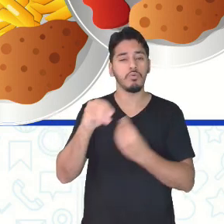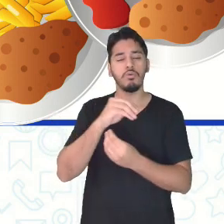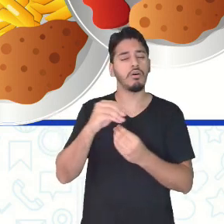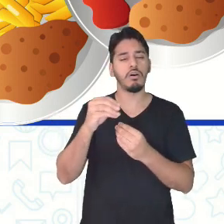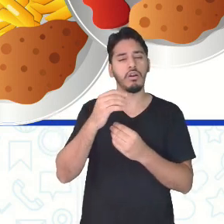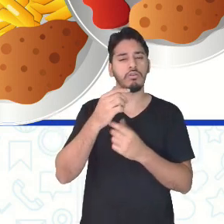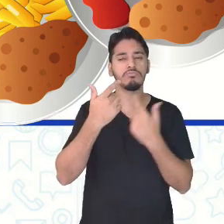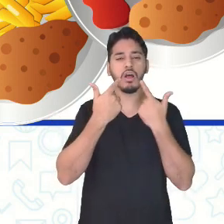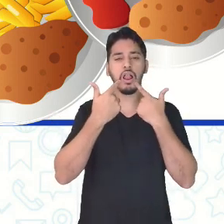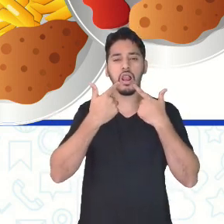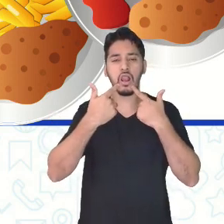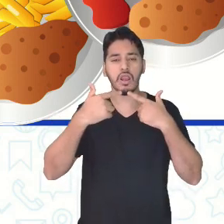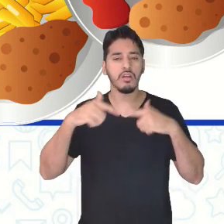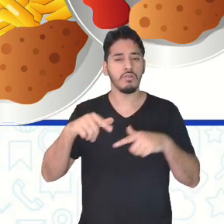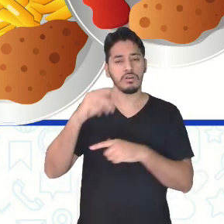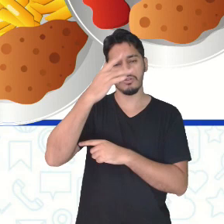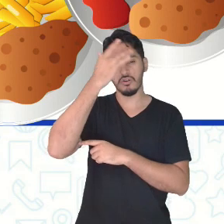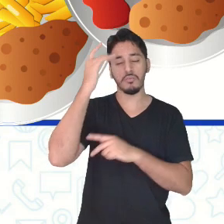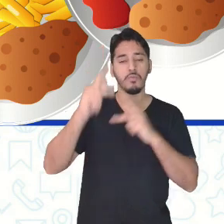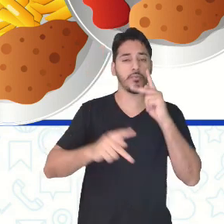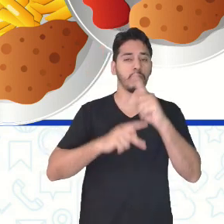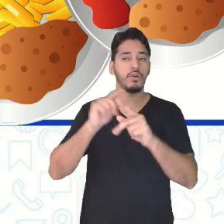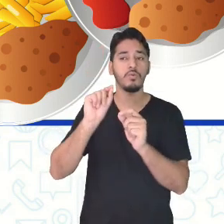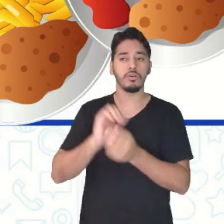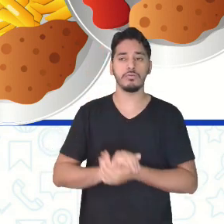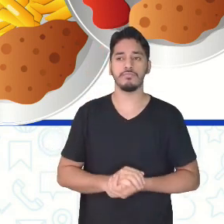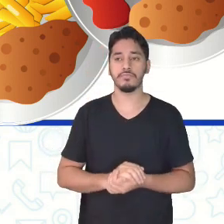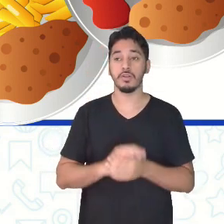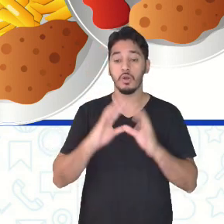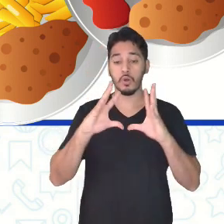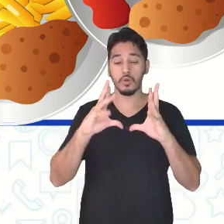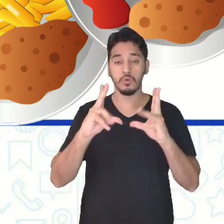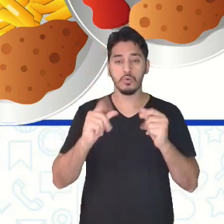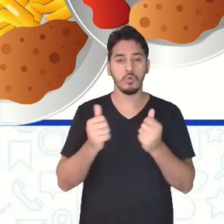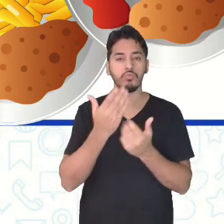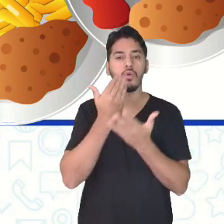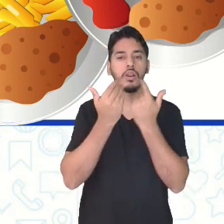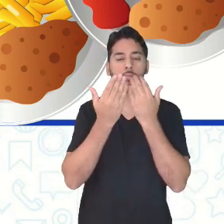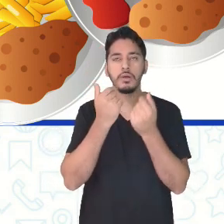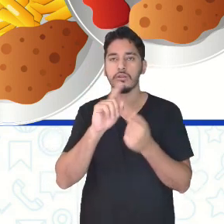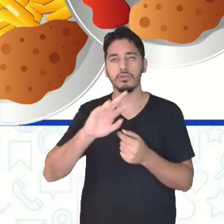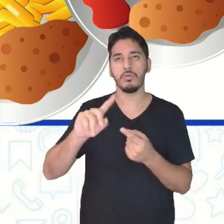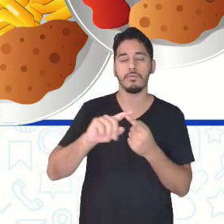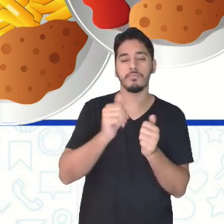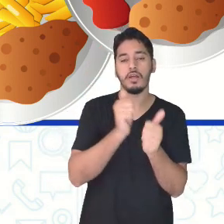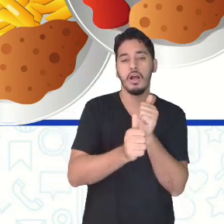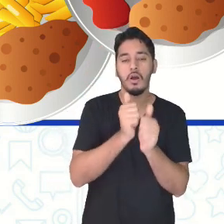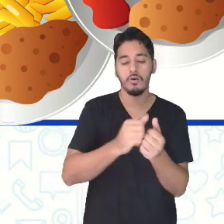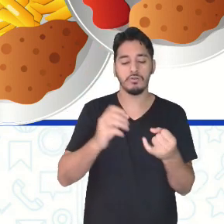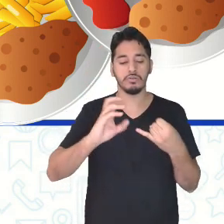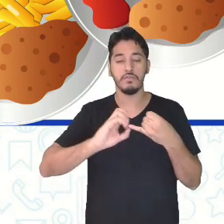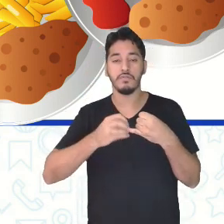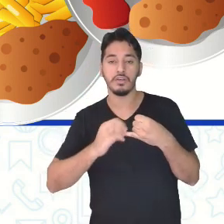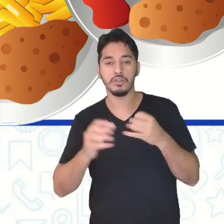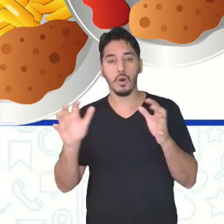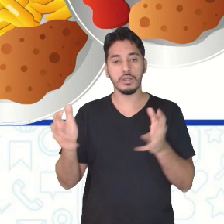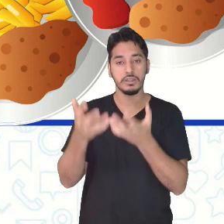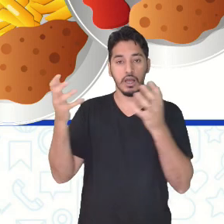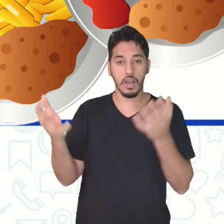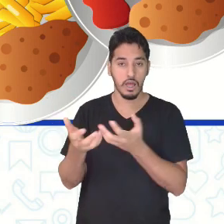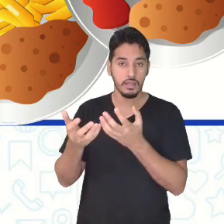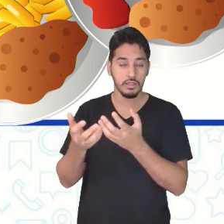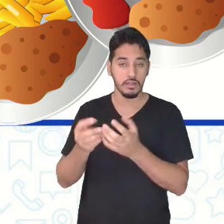popular. É uma expressão popular que indica todo alimento que não é arroz, feijão ou salada.